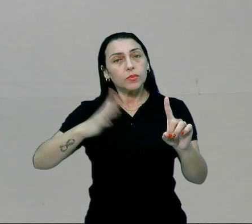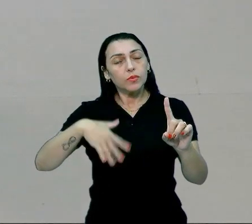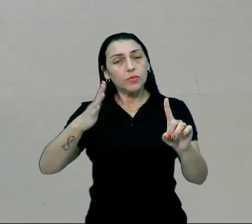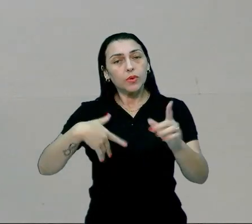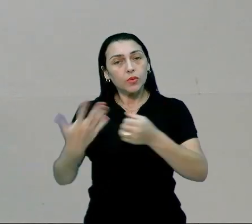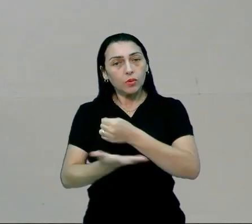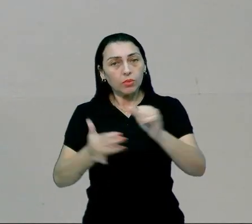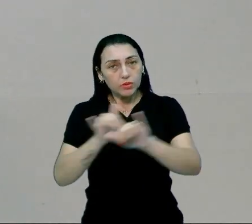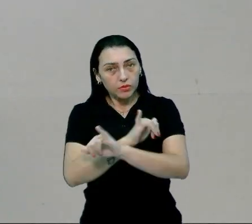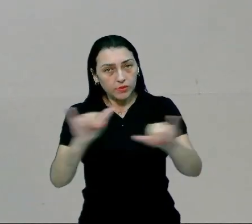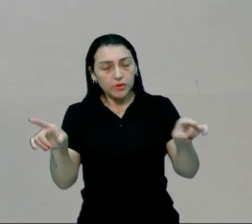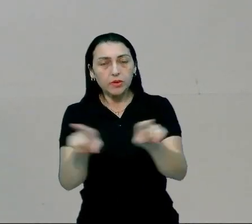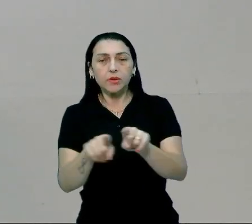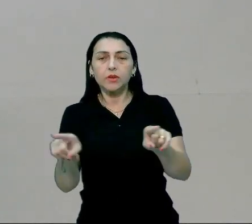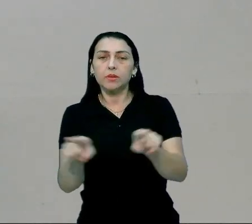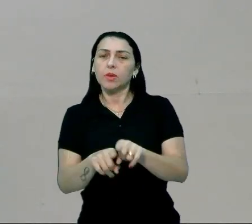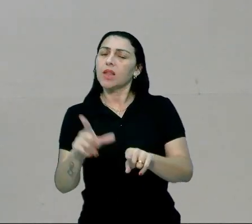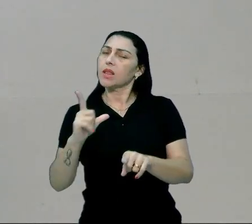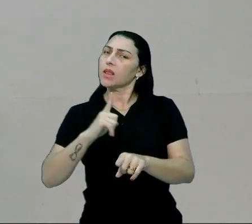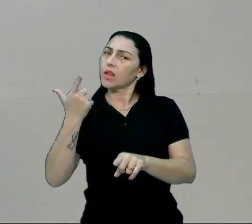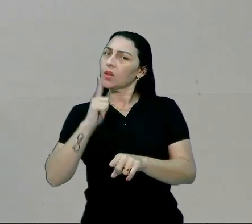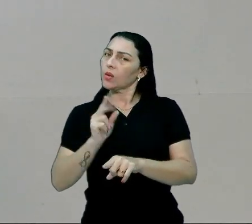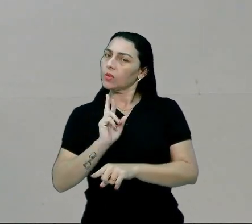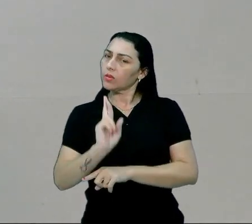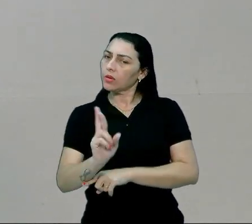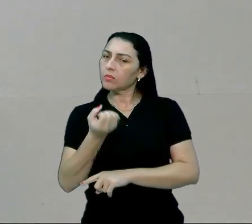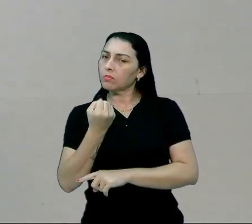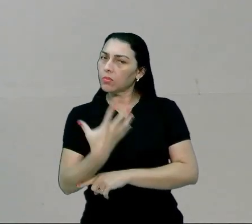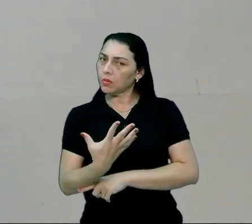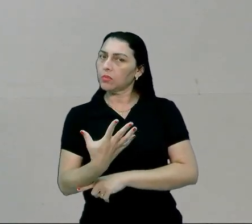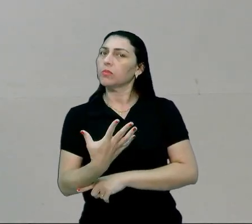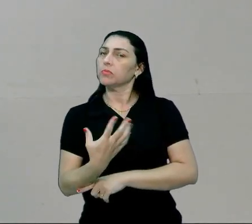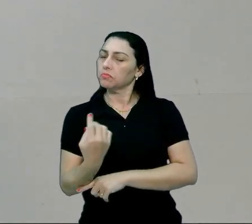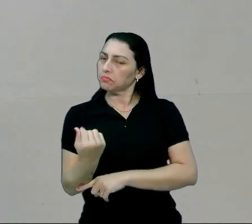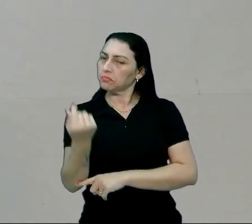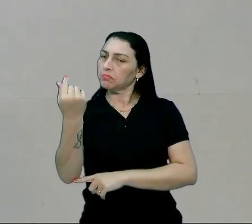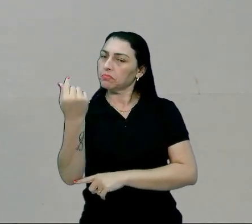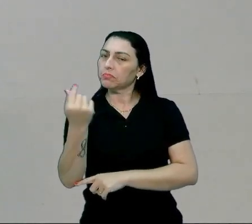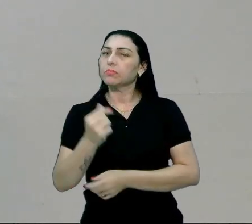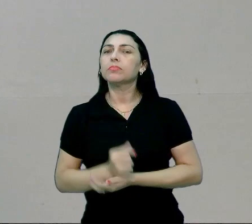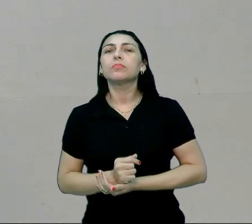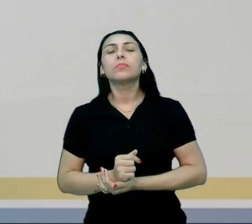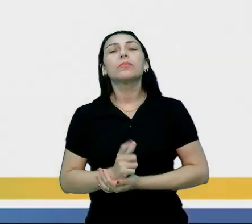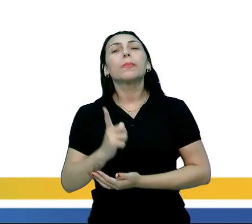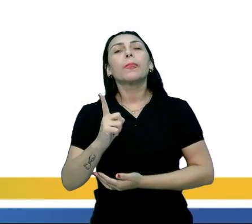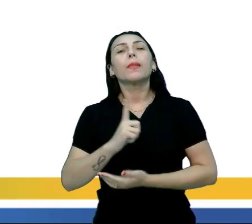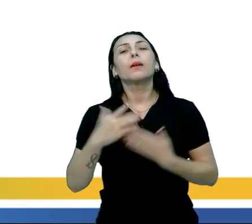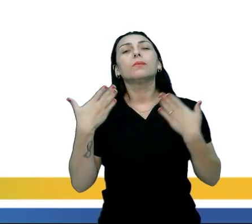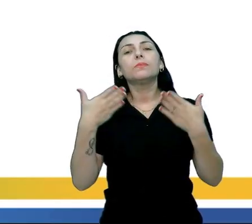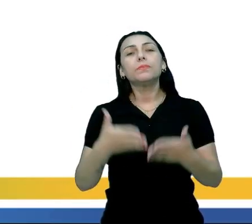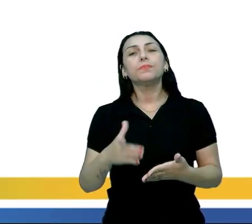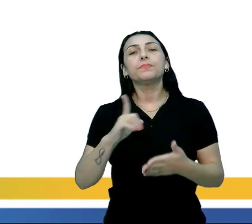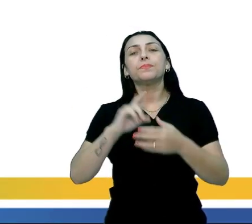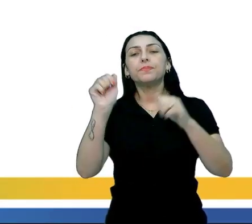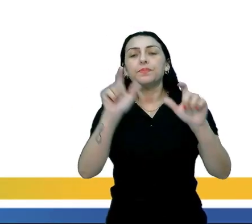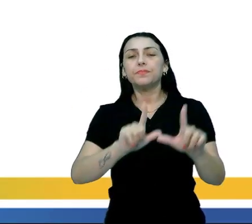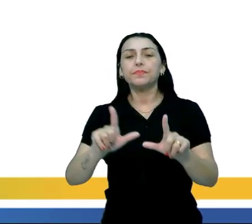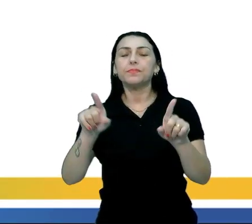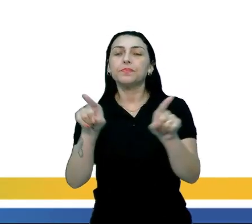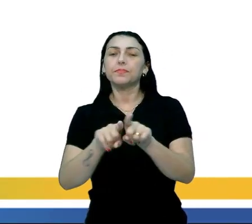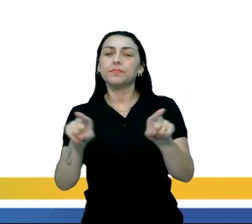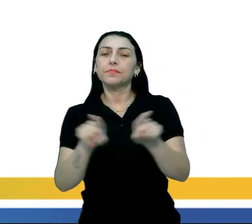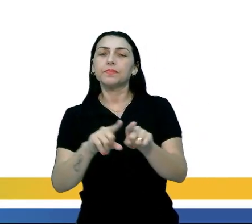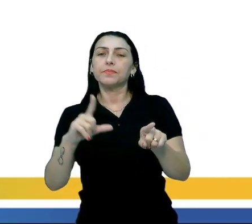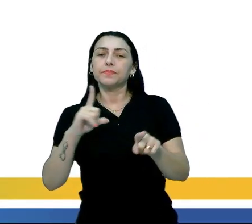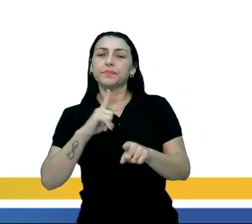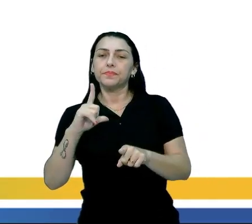nessa divulgação e como obter também os seus resultados. Resultados do quê? Financeiros. Então, a gente tem todo esse direcionamento em tela aí. Também